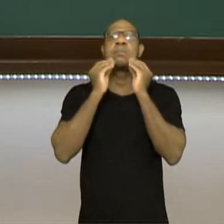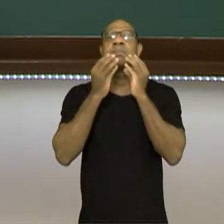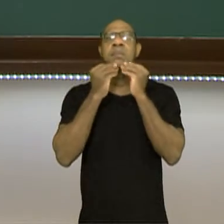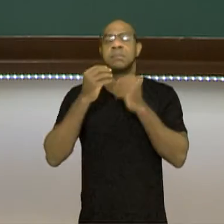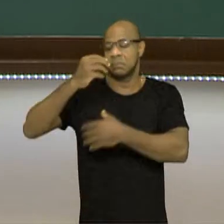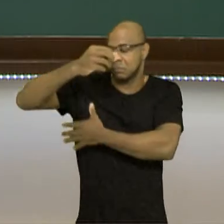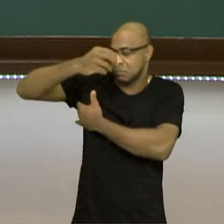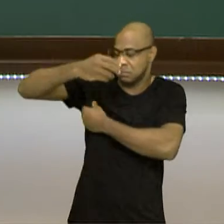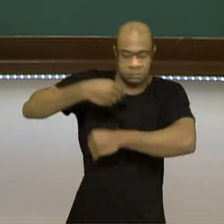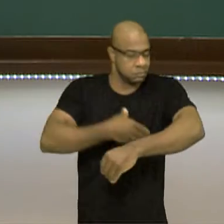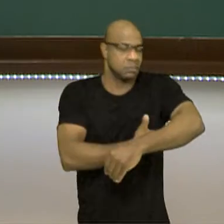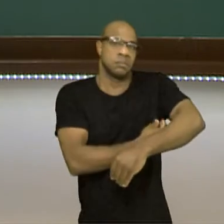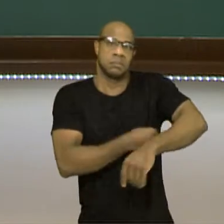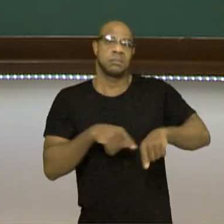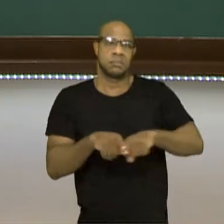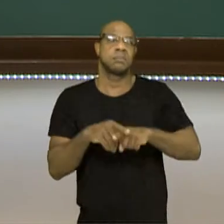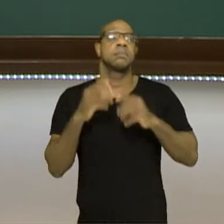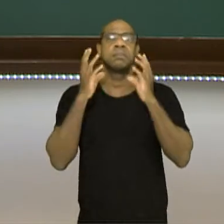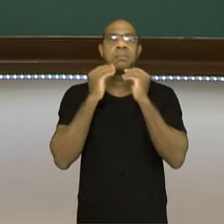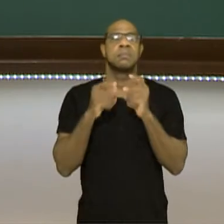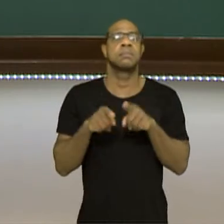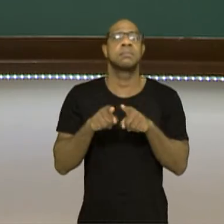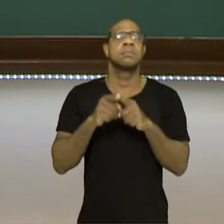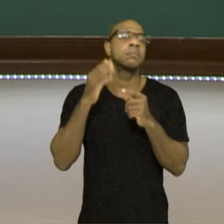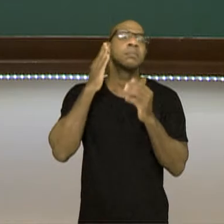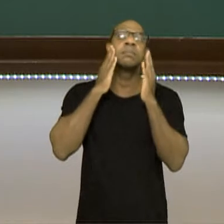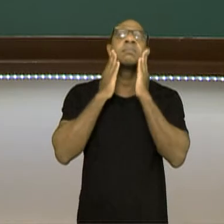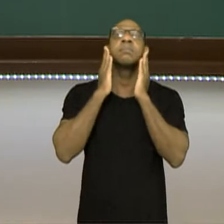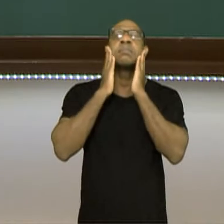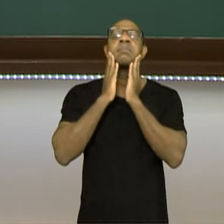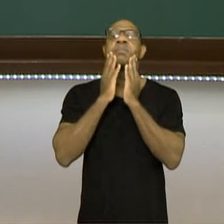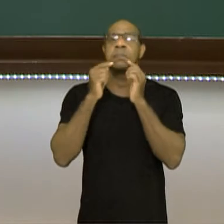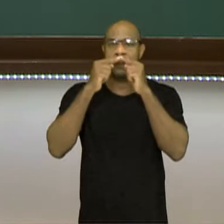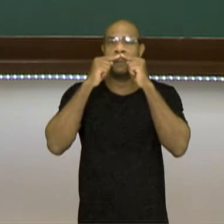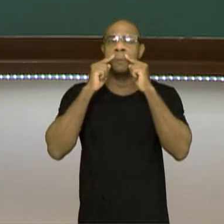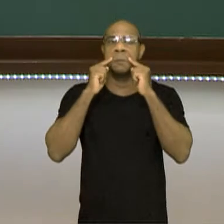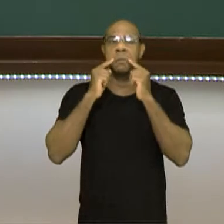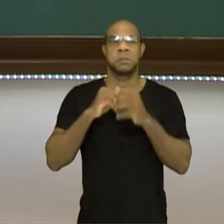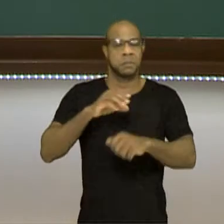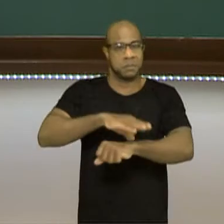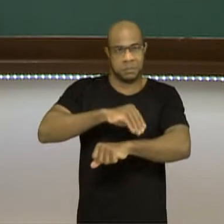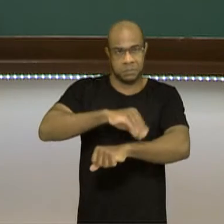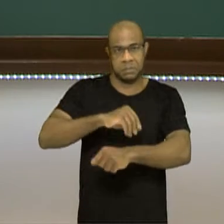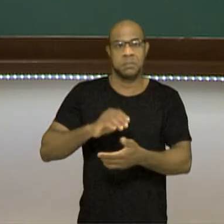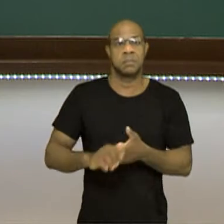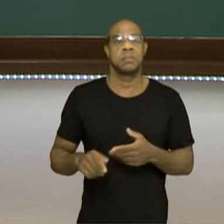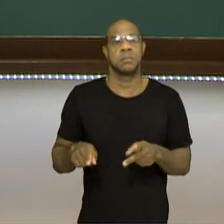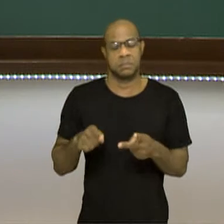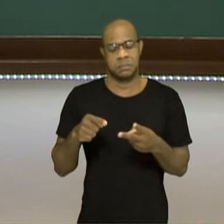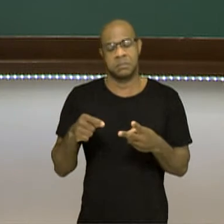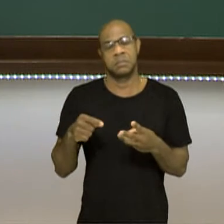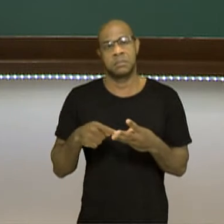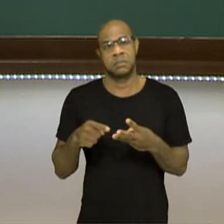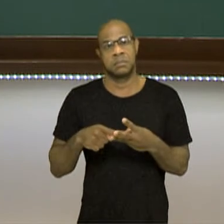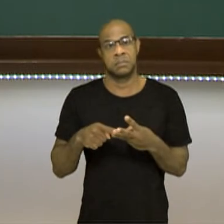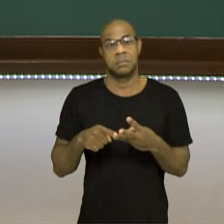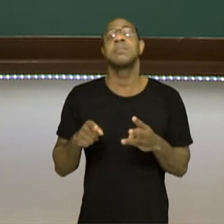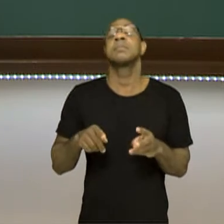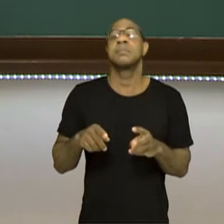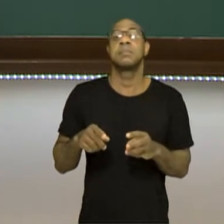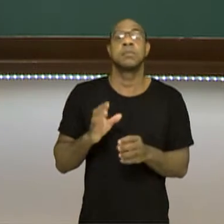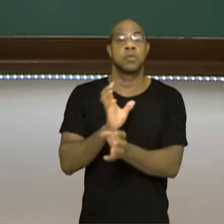nas axilas, até mesmo na face, né? A barba, o bigode, a questão do aumento também da estrutura